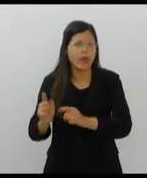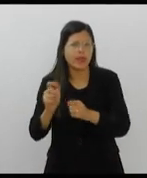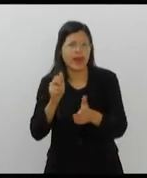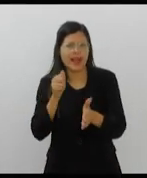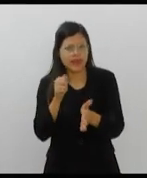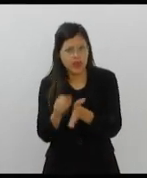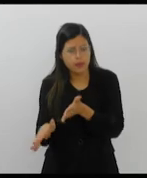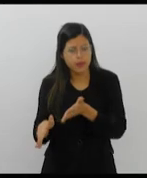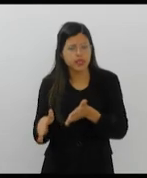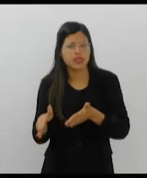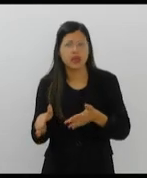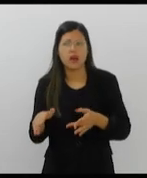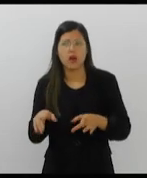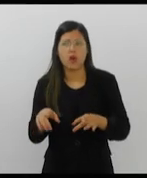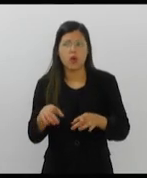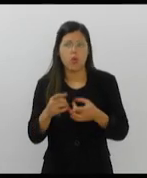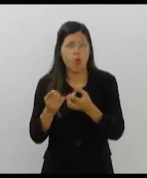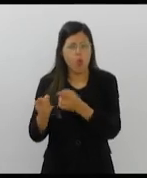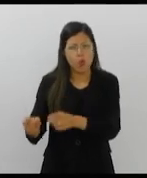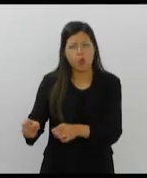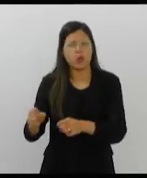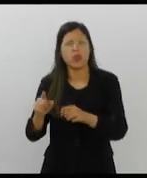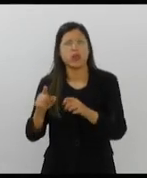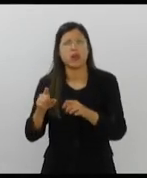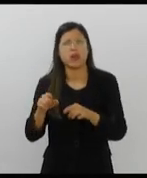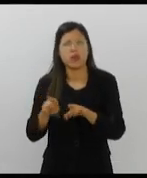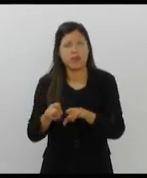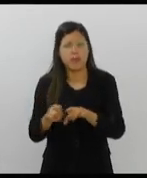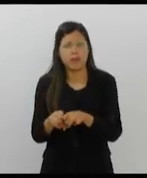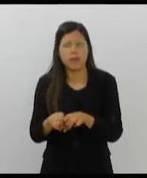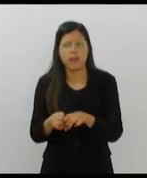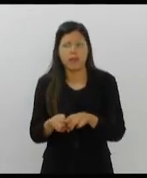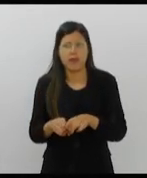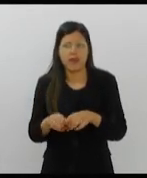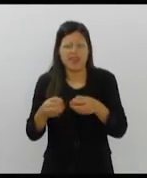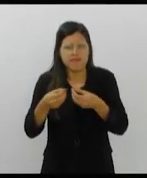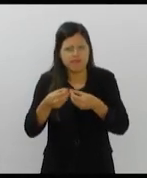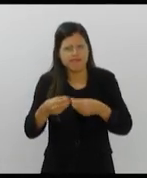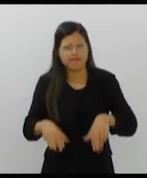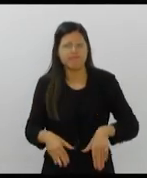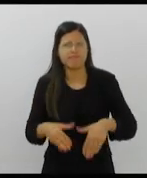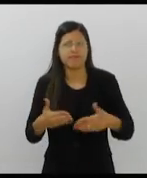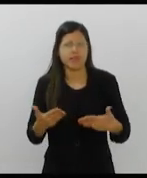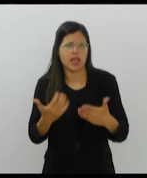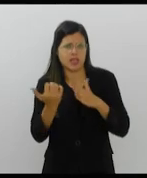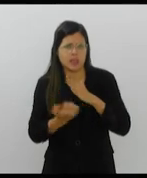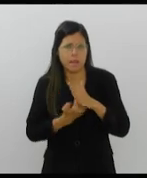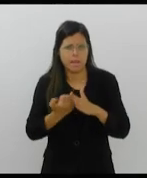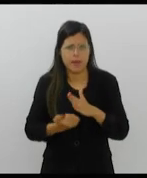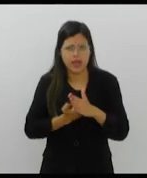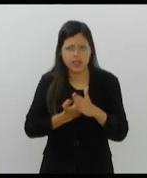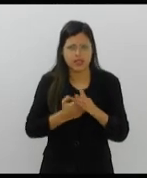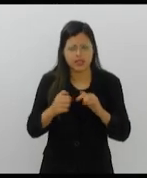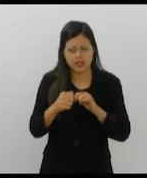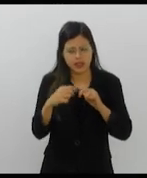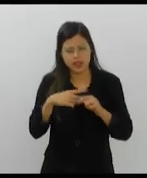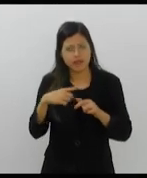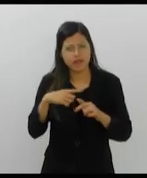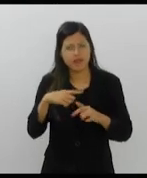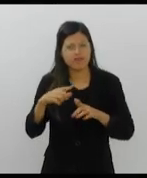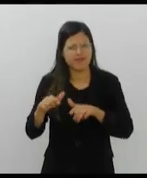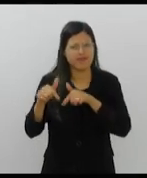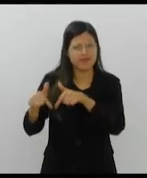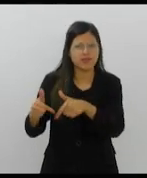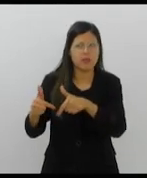arrocho salarial e contra as péssimas condições que essas companhias têm entregues para que esses trabalhadores possam fornecer água